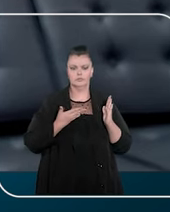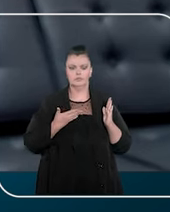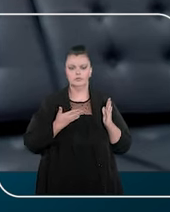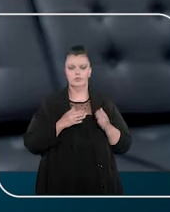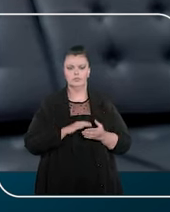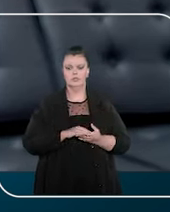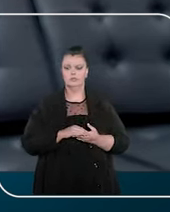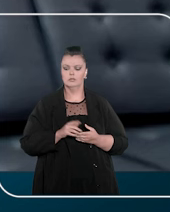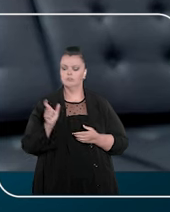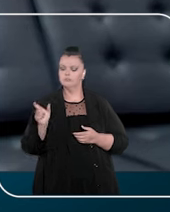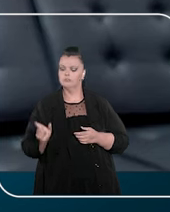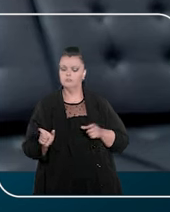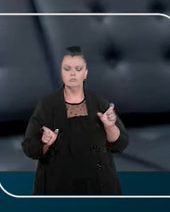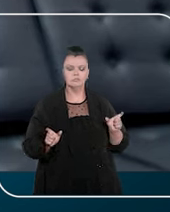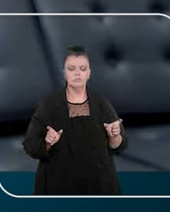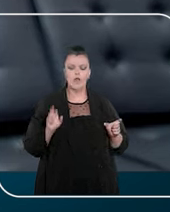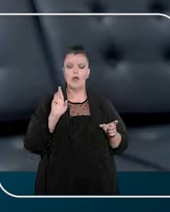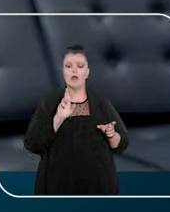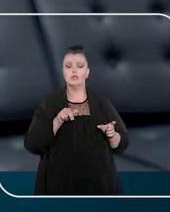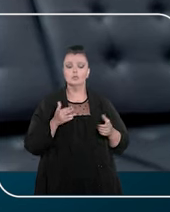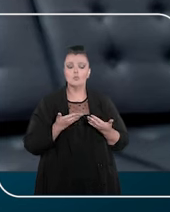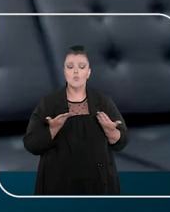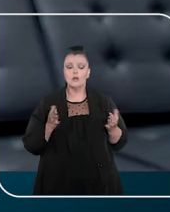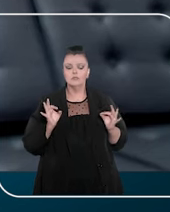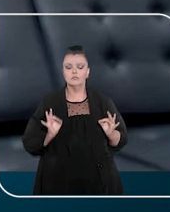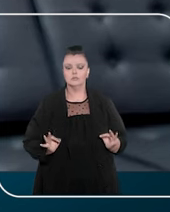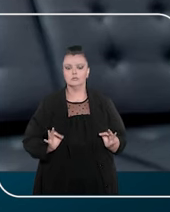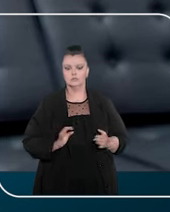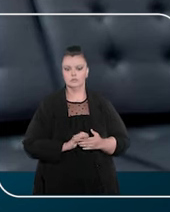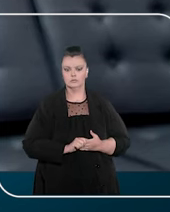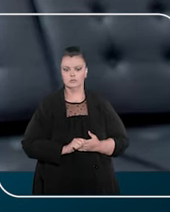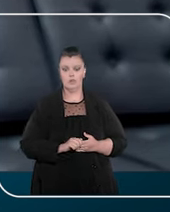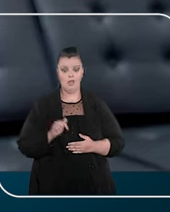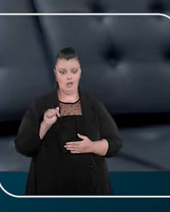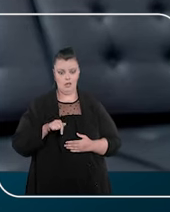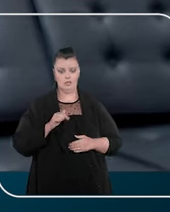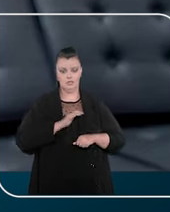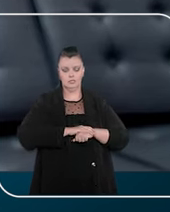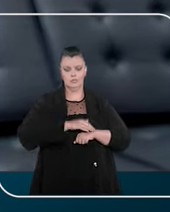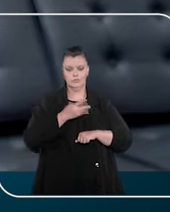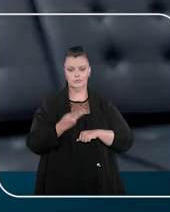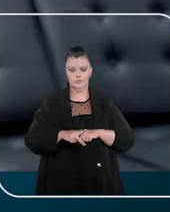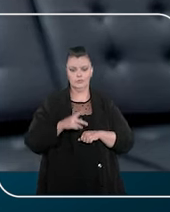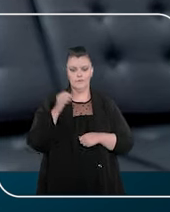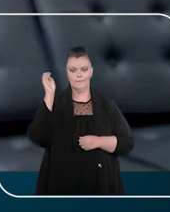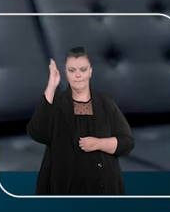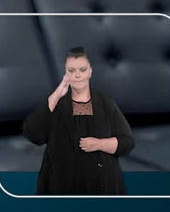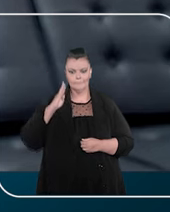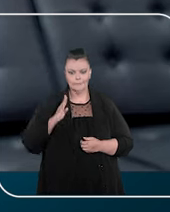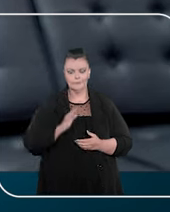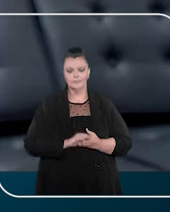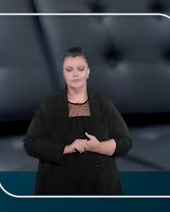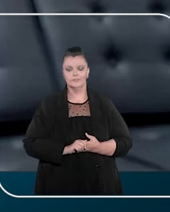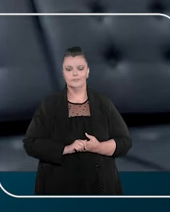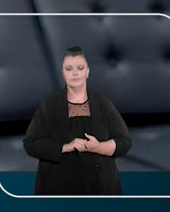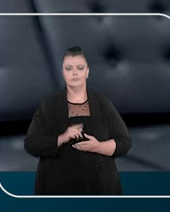razão. Então, nós aqui no Brasil temos, como o ministro Moura Ribeiro bem destacou,